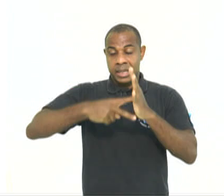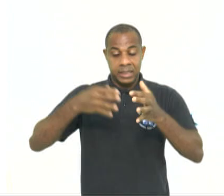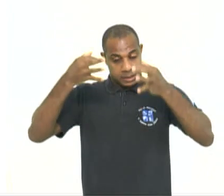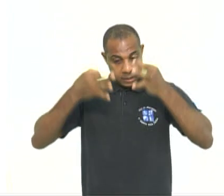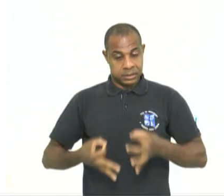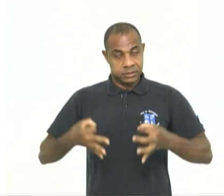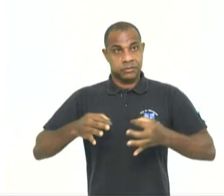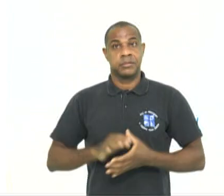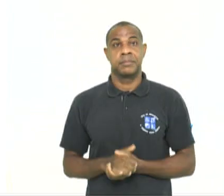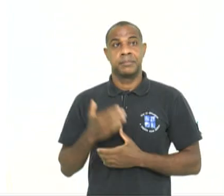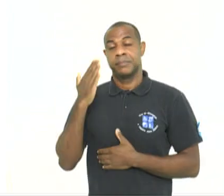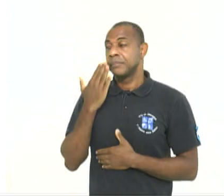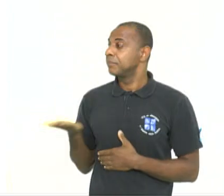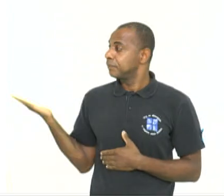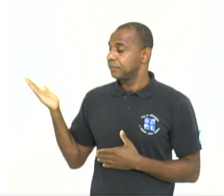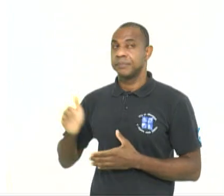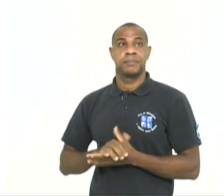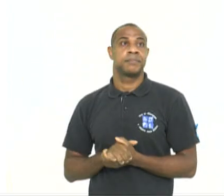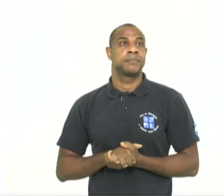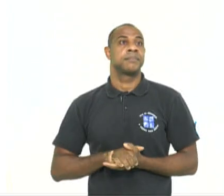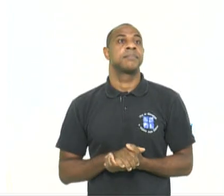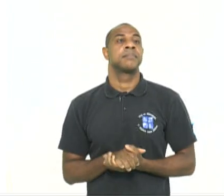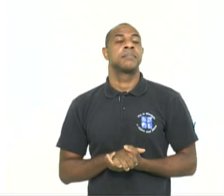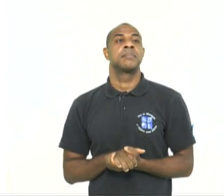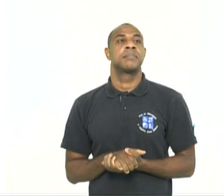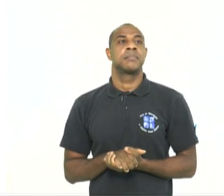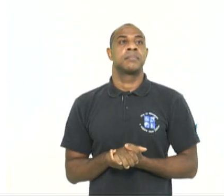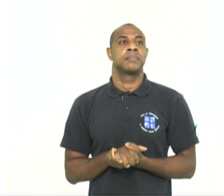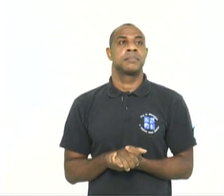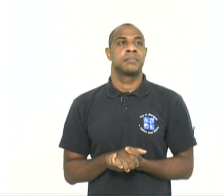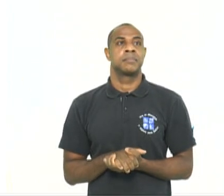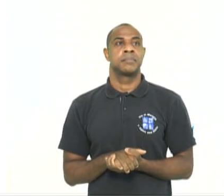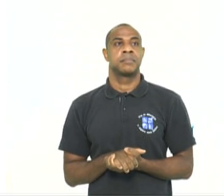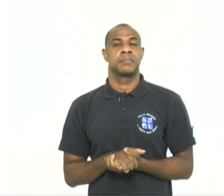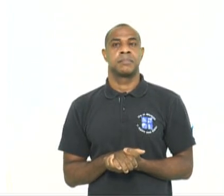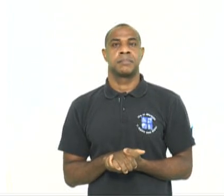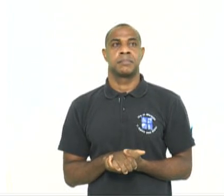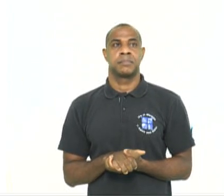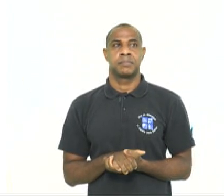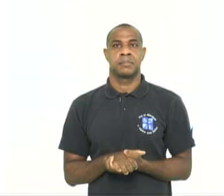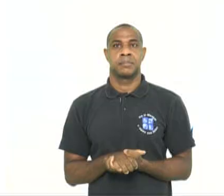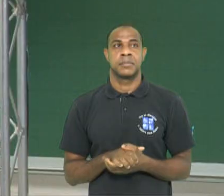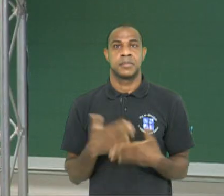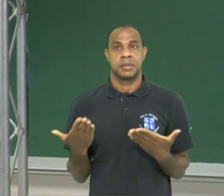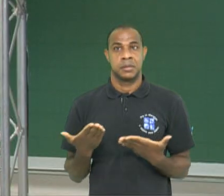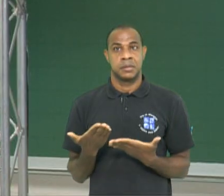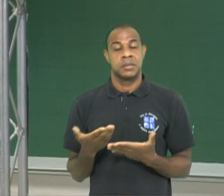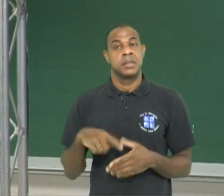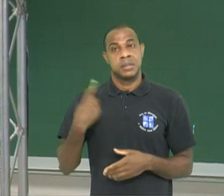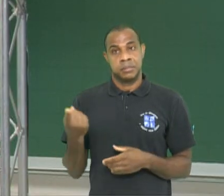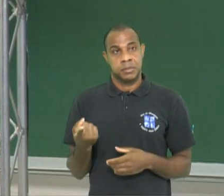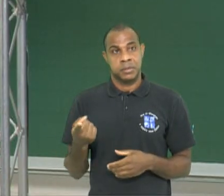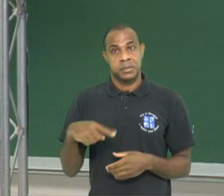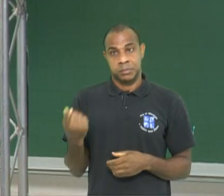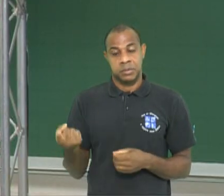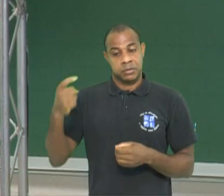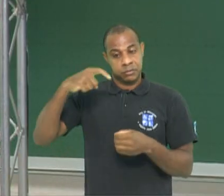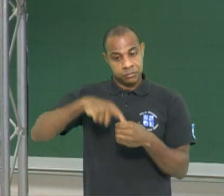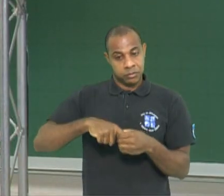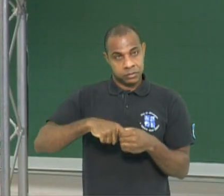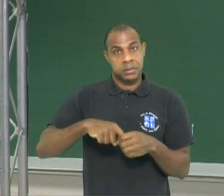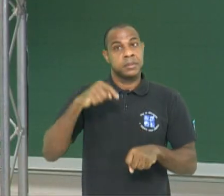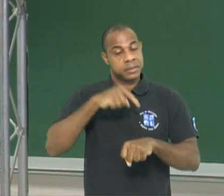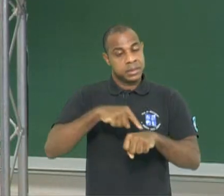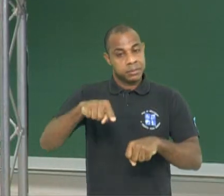mieloides comuns e progenitores linfóides, comuns para a via de diferenciação ou maturação. Então, beleza, gente, deixo mais um tempinho para